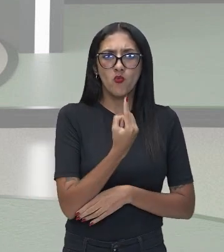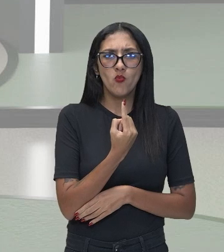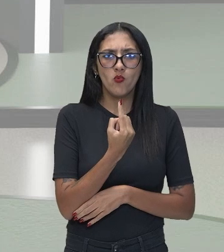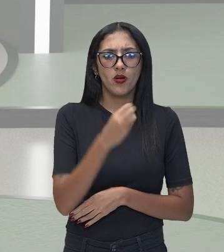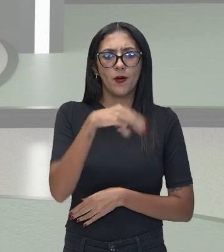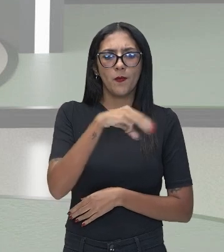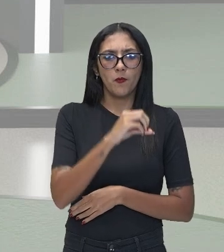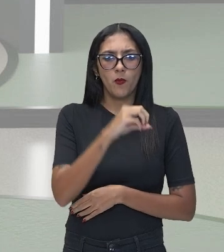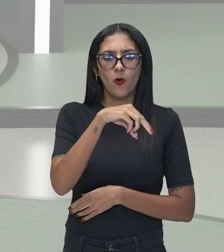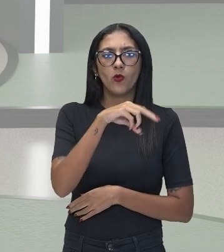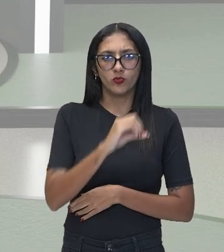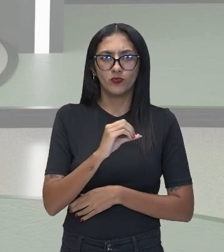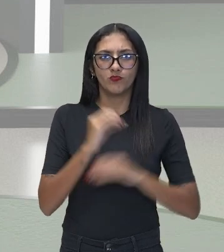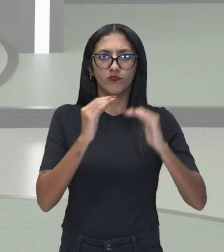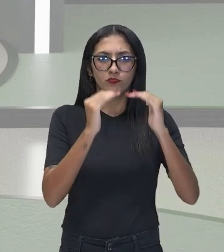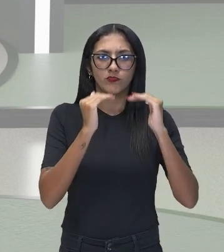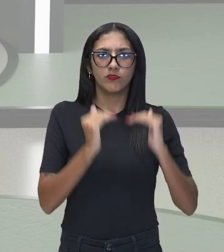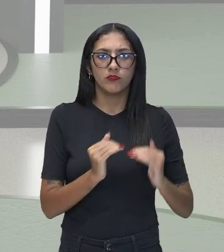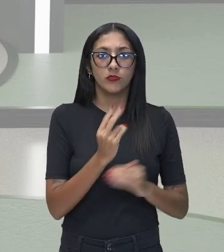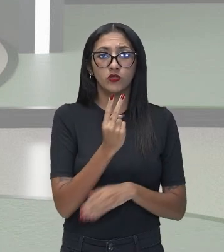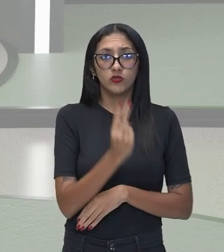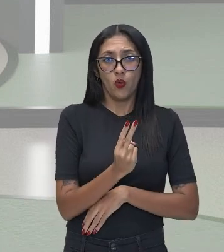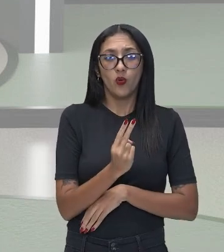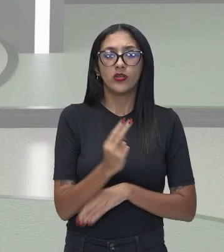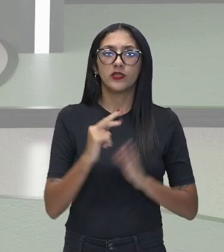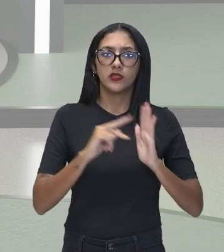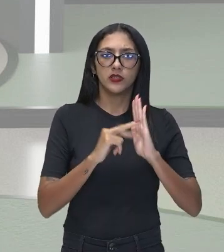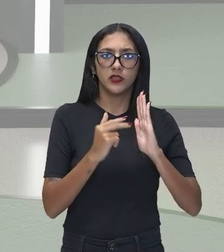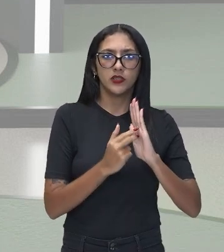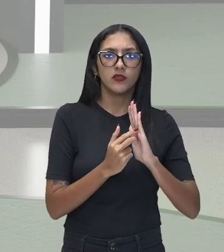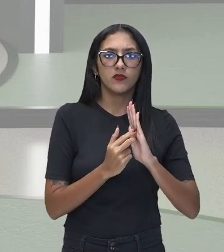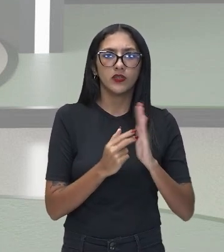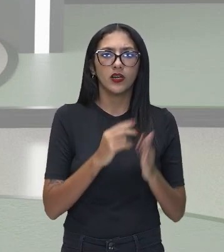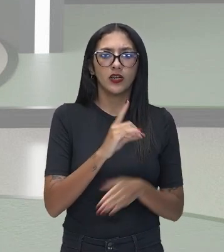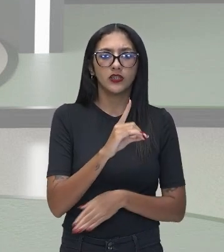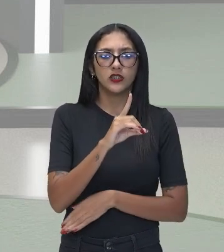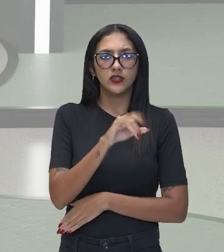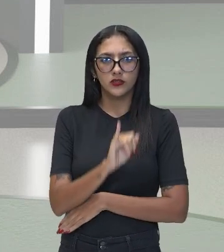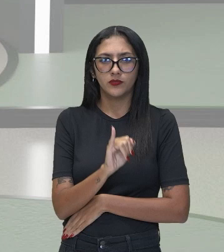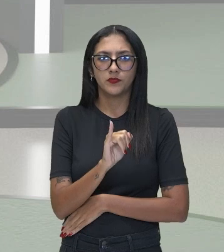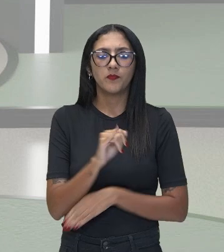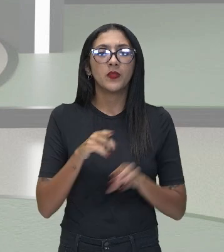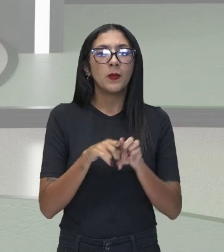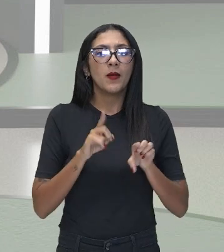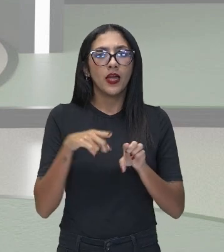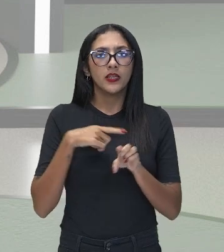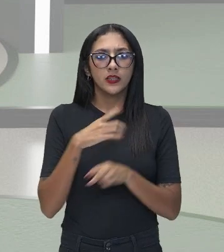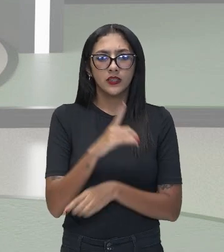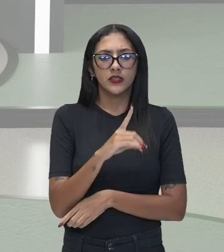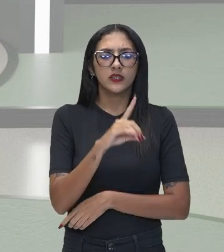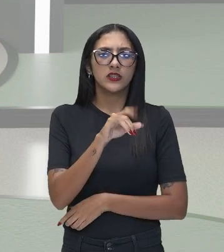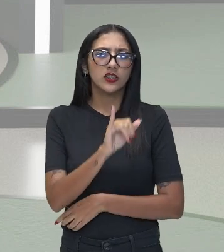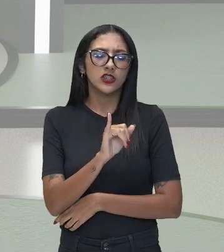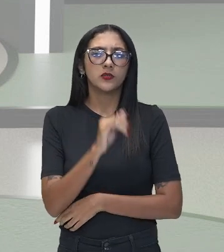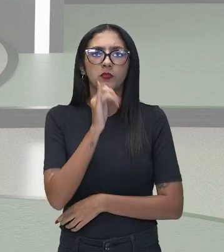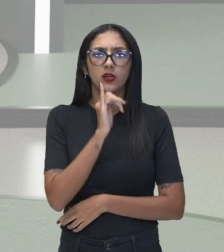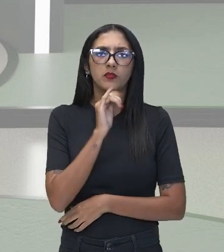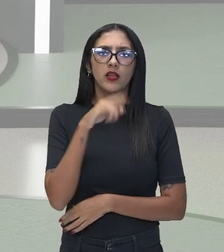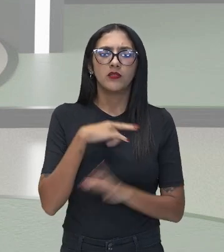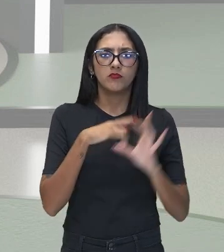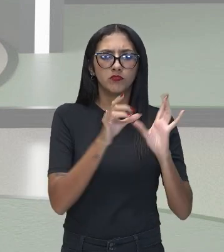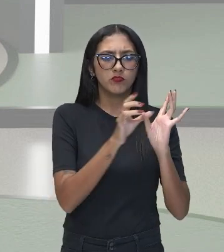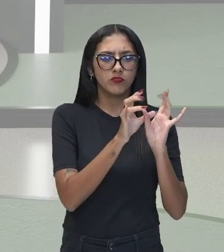tem duas unidades, disacarídeos. Só que aqui, os disacarídeos, quando eles vão se juntando, eles podem ter